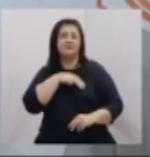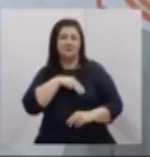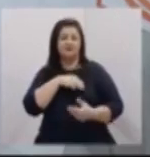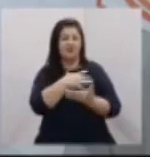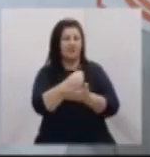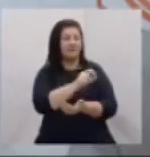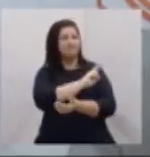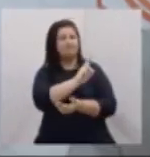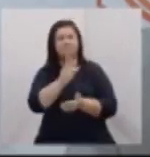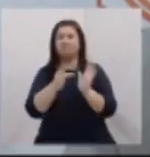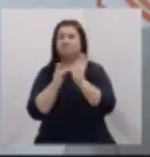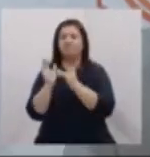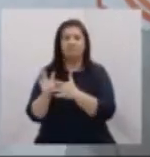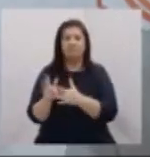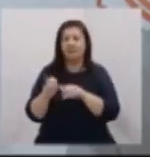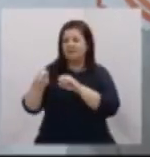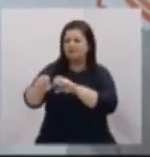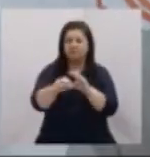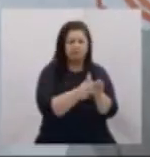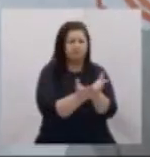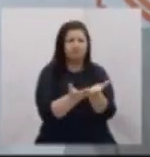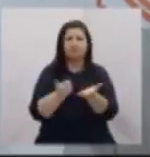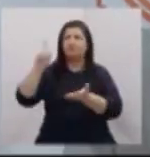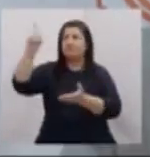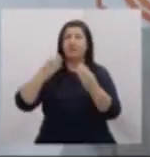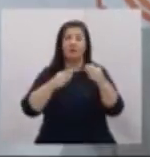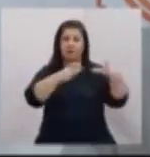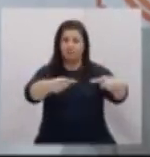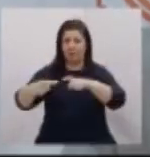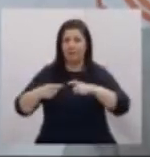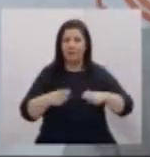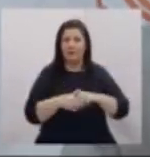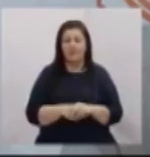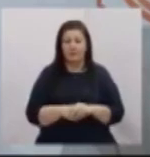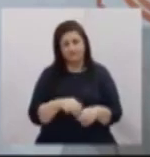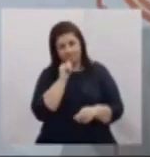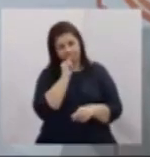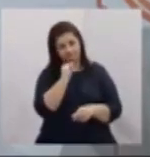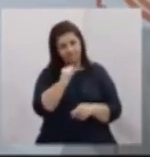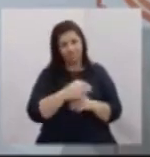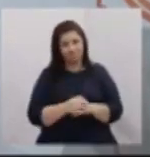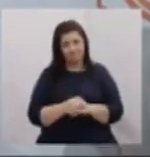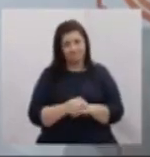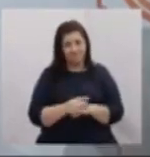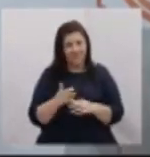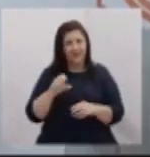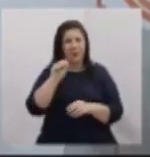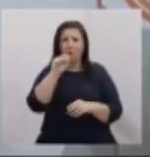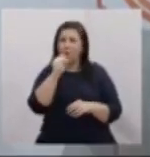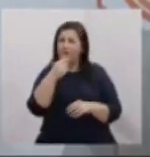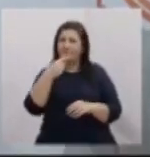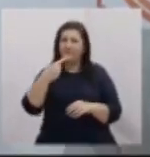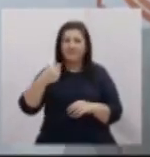levando os ensinamentos bíblicos para diversas comunidades. Olha, eu quero dizer à senhora que no alto dos 81 anos de idade,